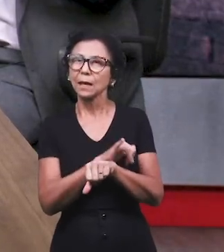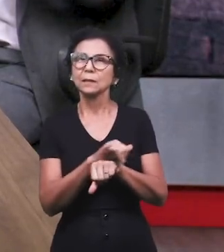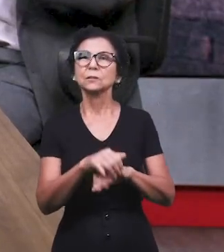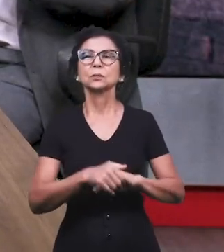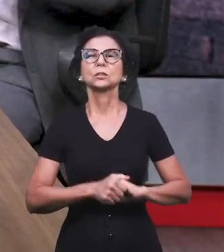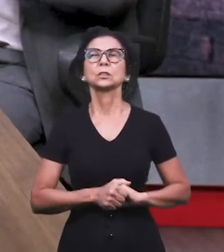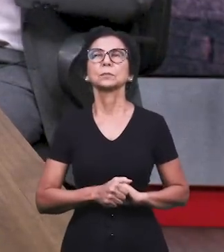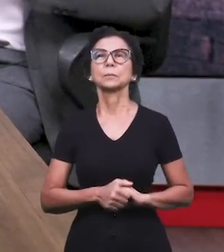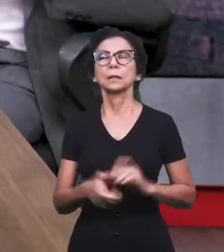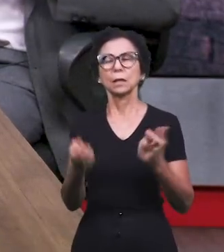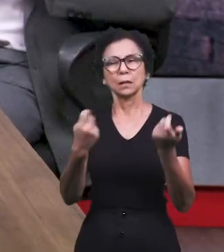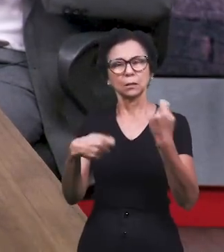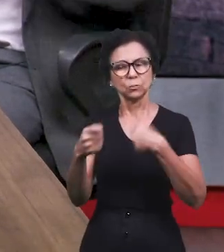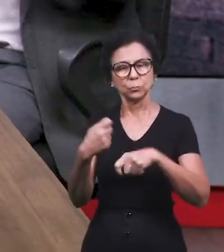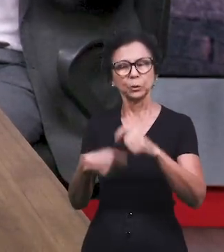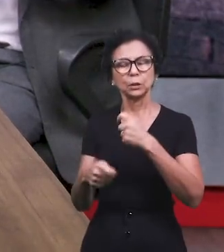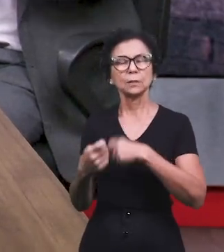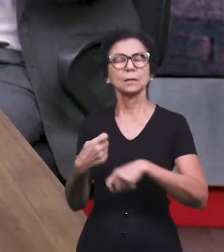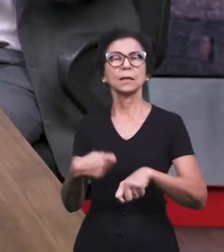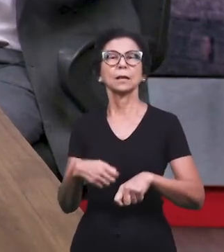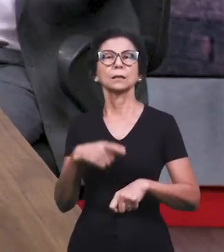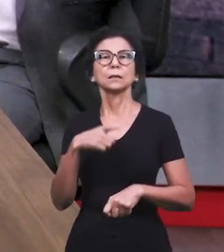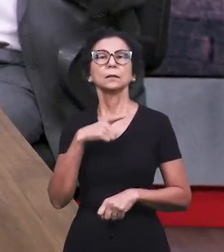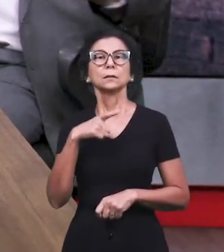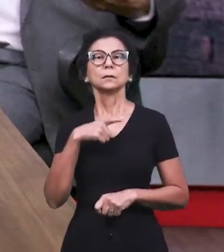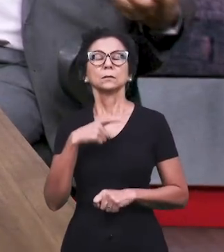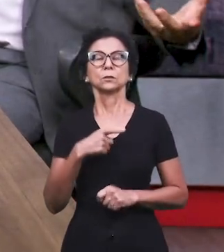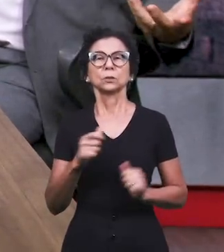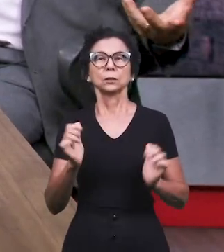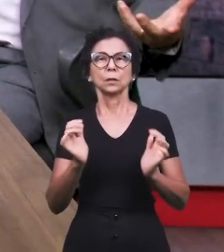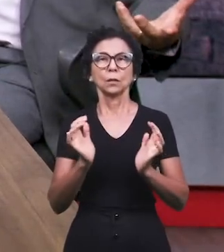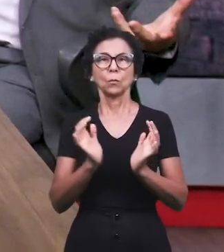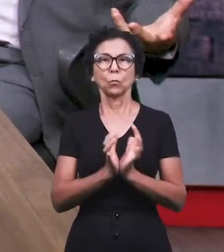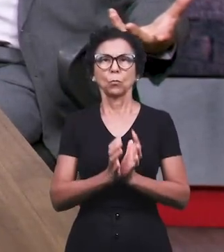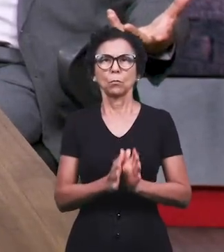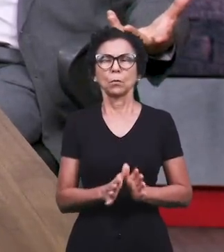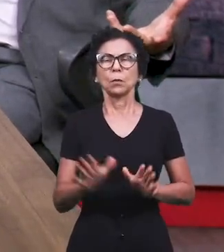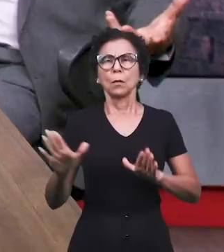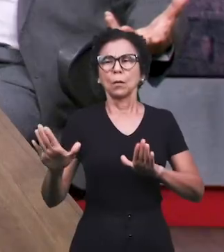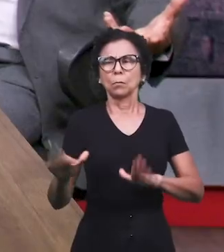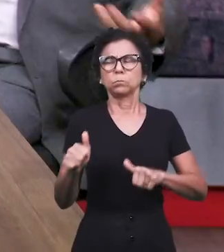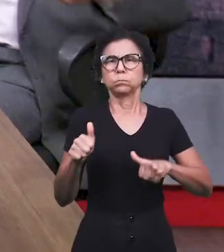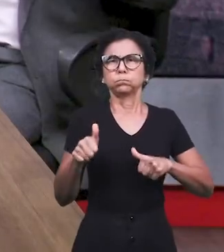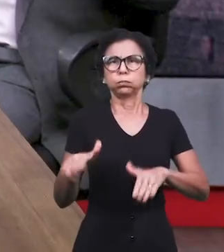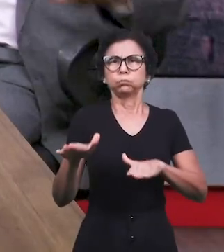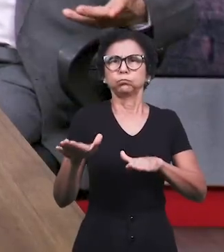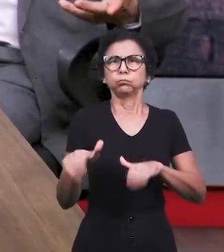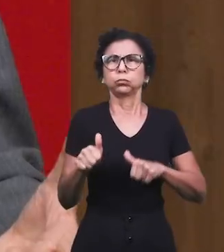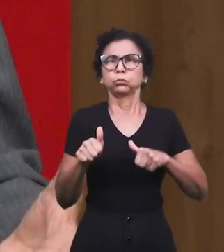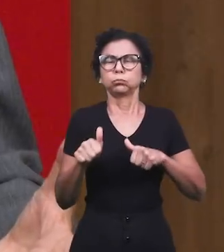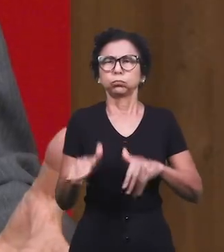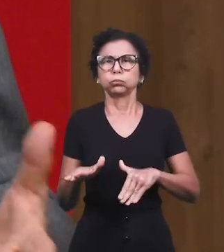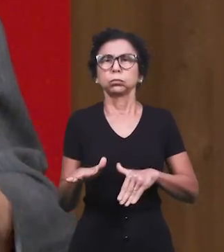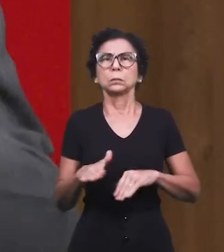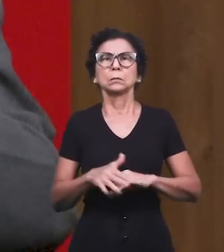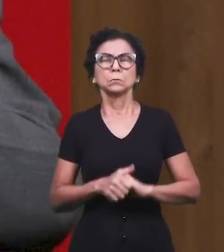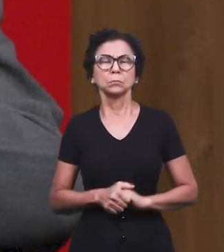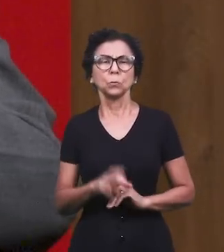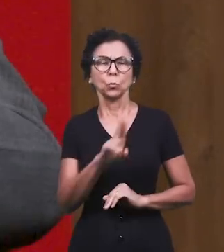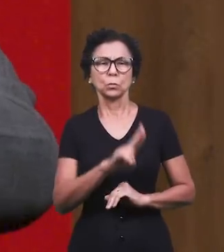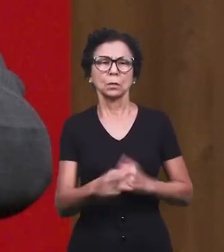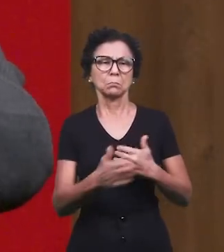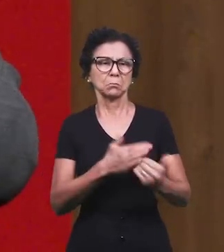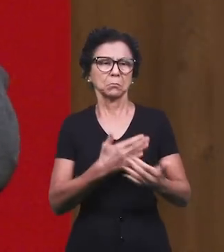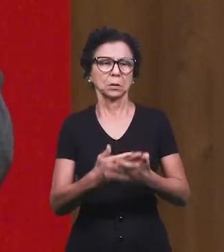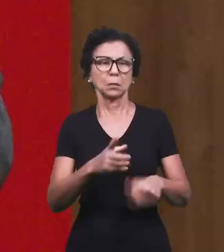estratégia de gestão. Exatamente. Onde ele tinha um exército muito forte, que ele podia recorrer a qualquer momento, ele